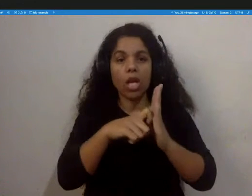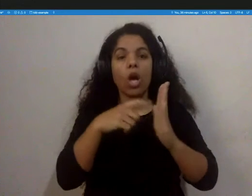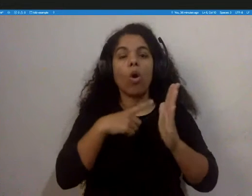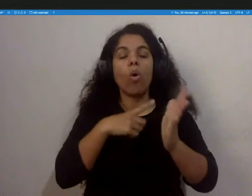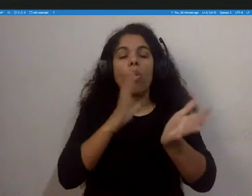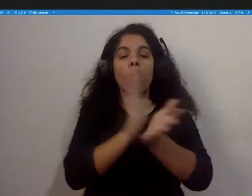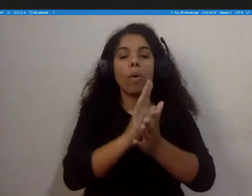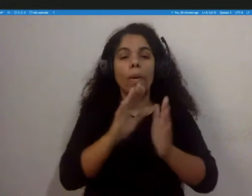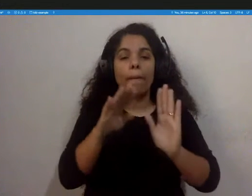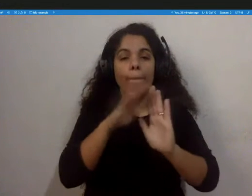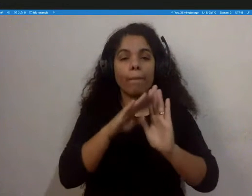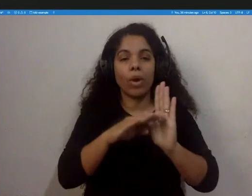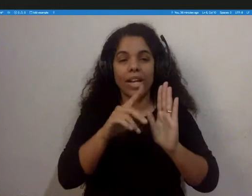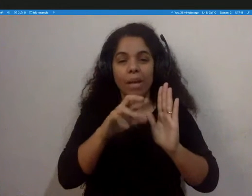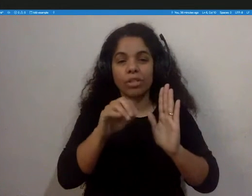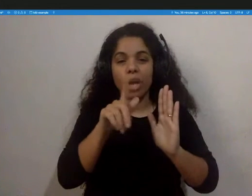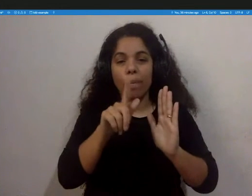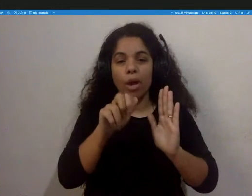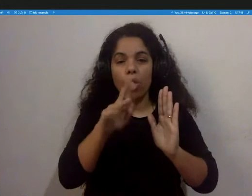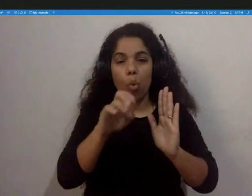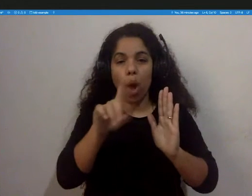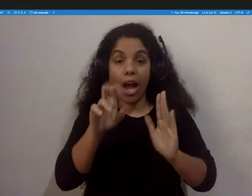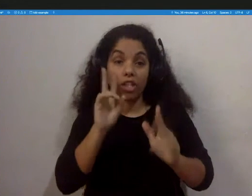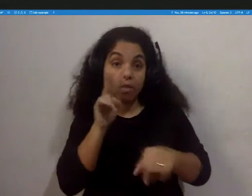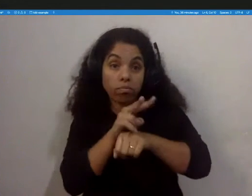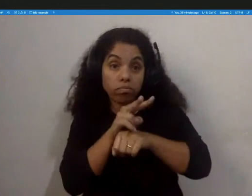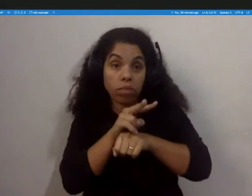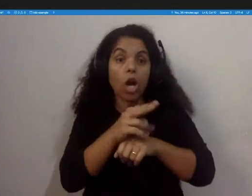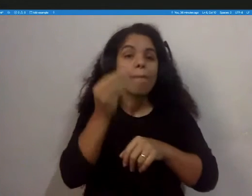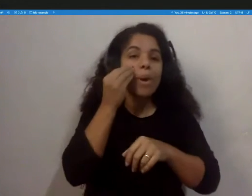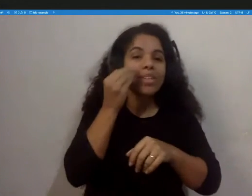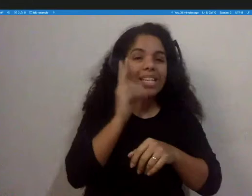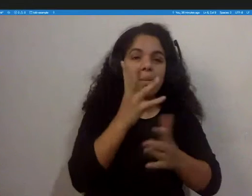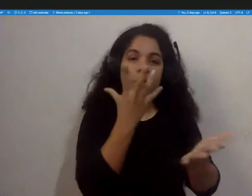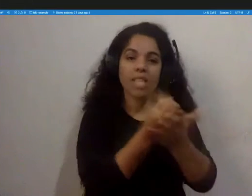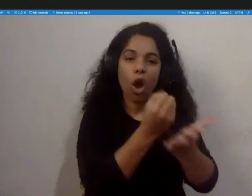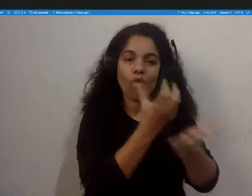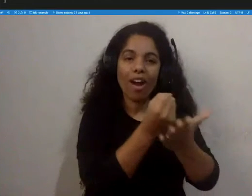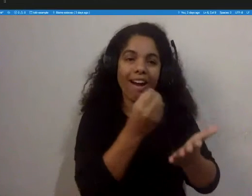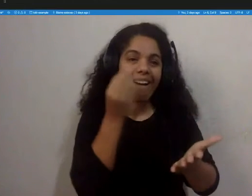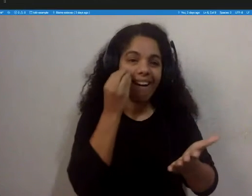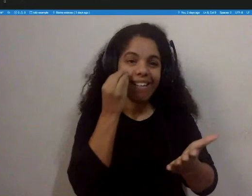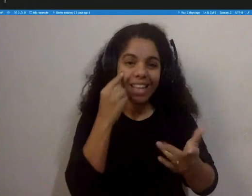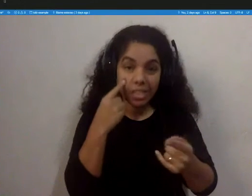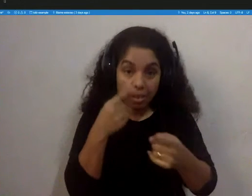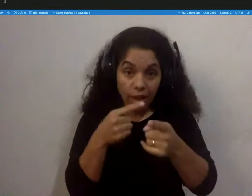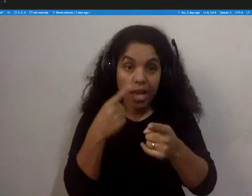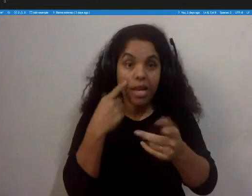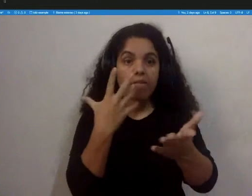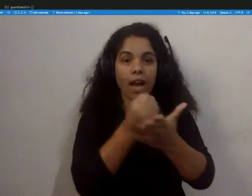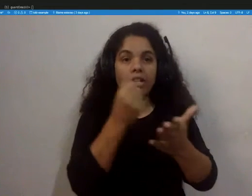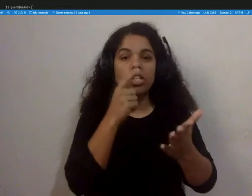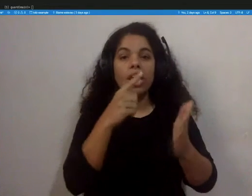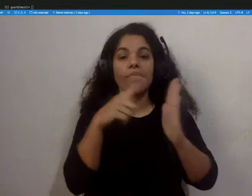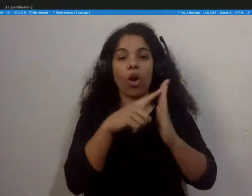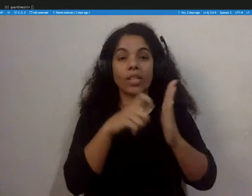Guard. Esse programa ele vai ficar olhando para o meu teste. Toda vez que eu salvar o teste, vocês verem aqui, ele vai rodar o